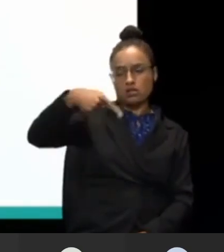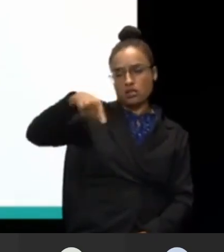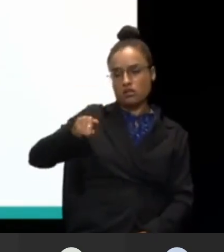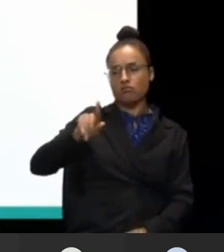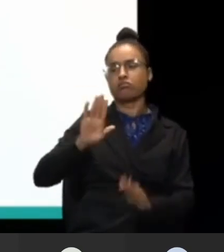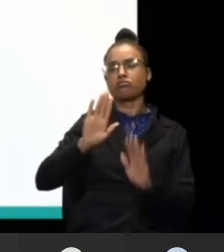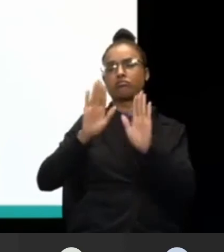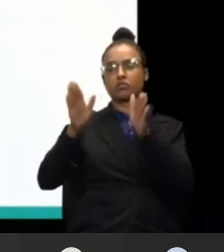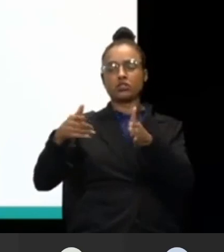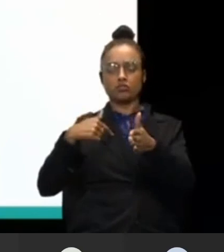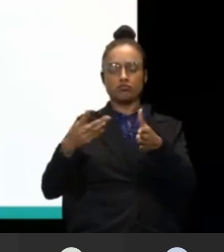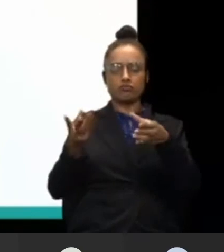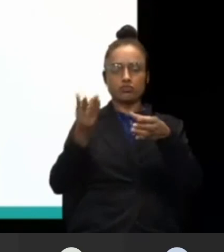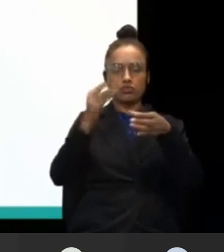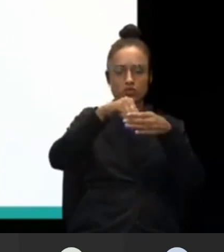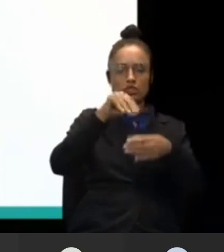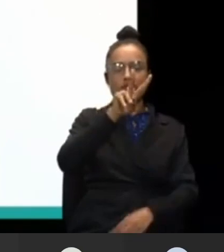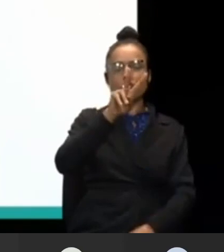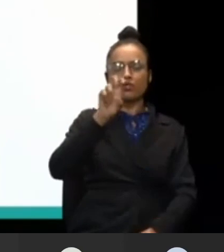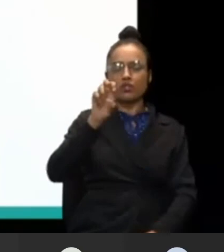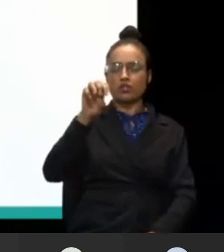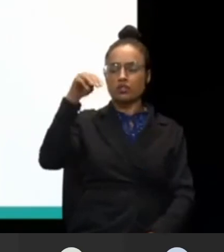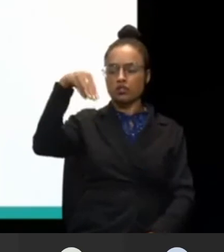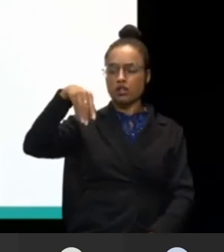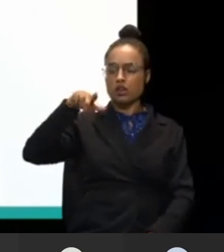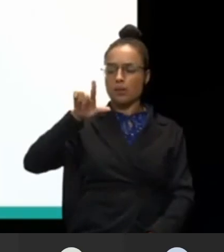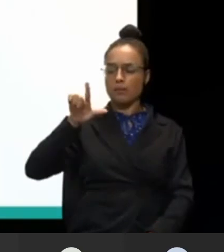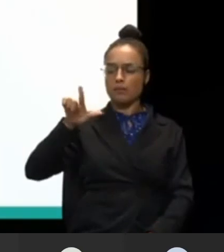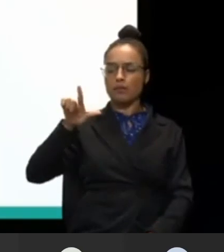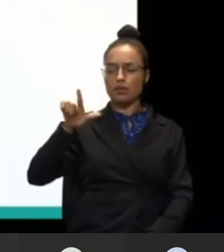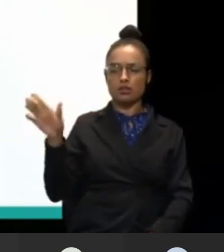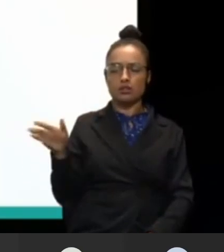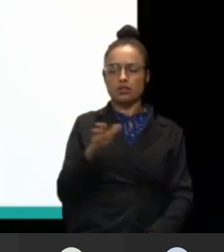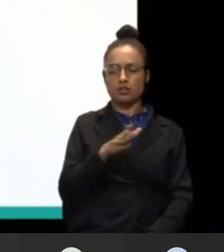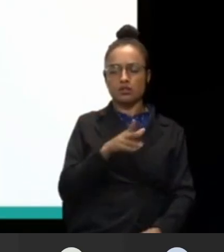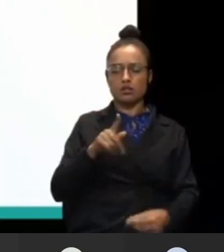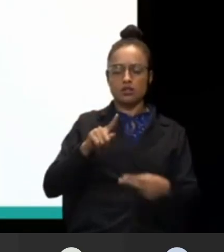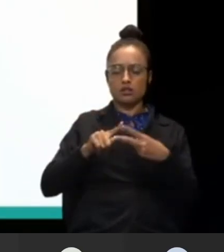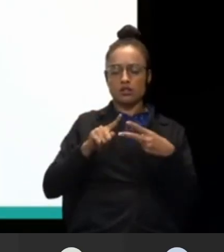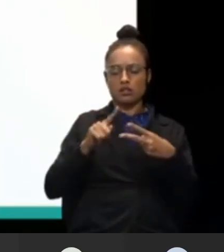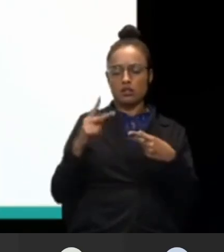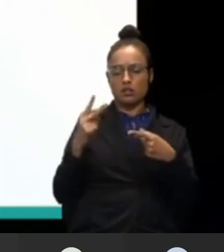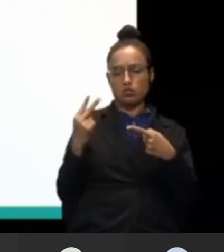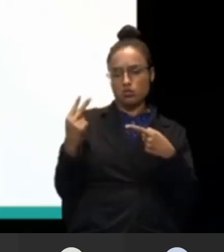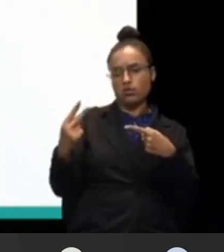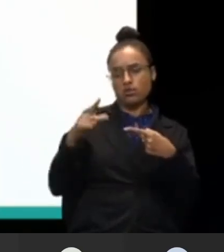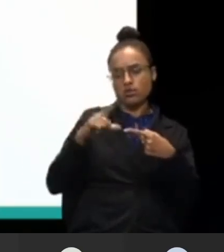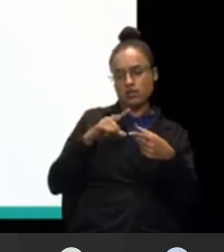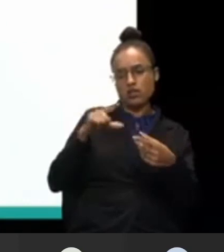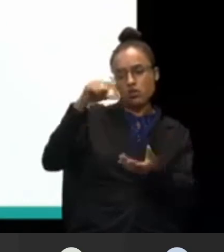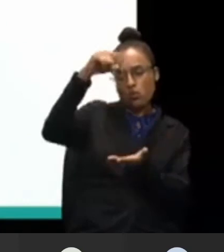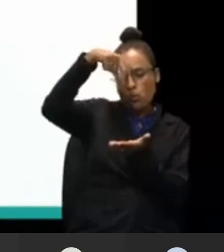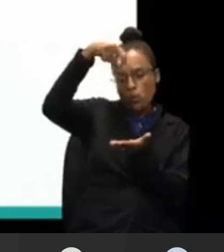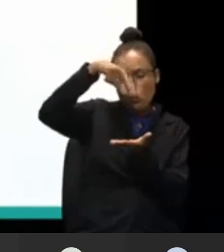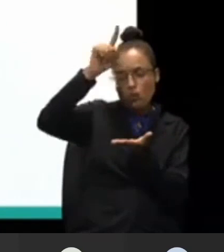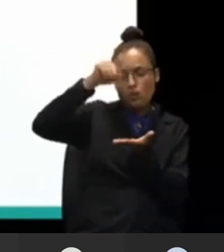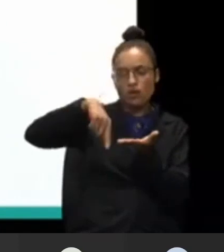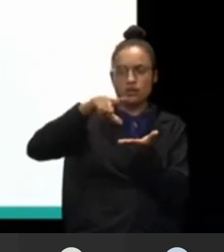ter adicionado esses 25 ml, adicionar 2 gotas da da solução indicadora